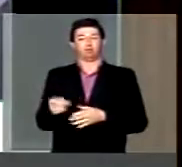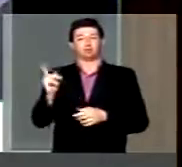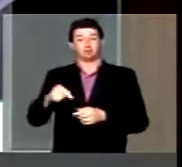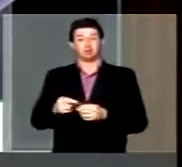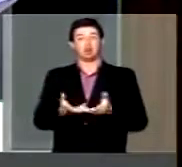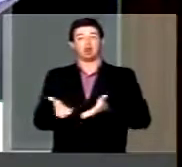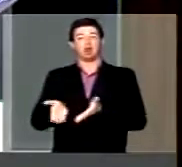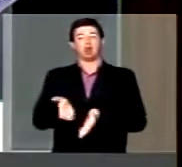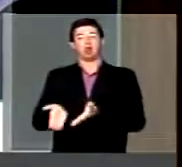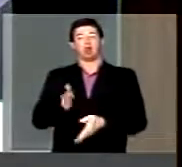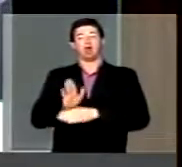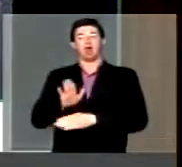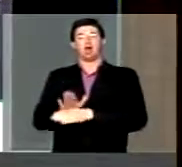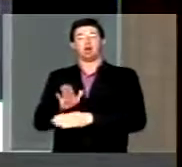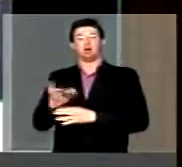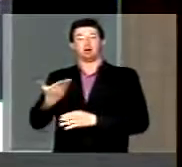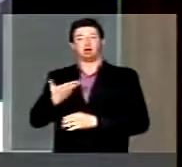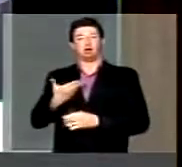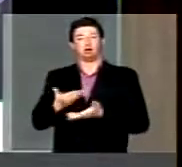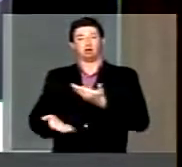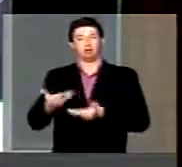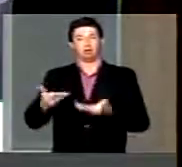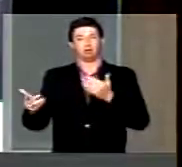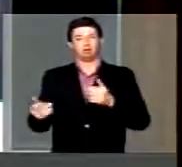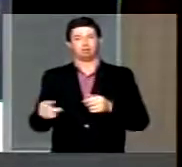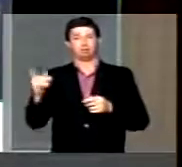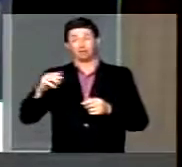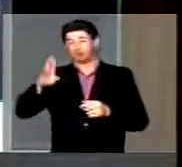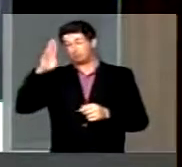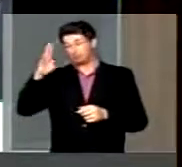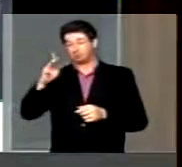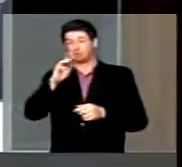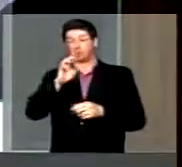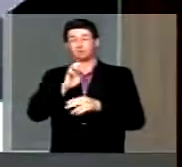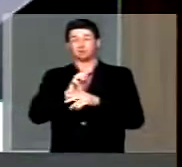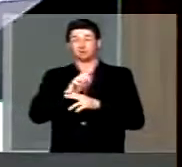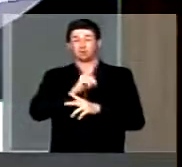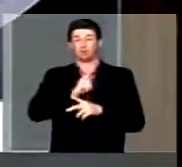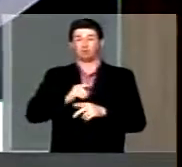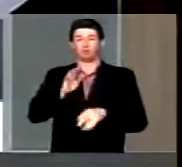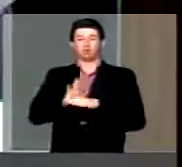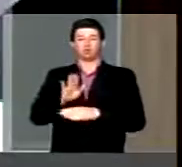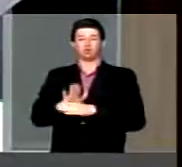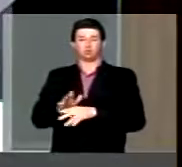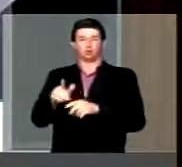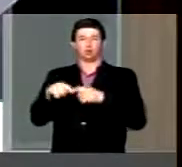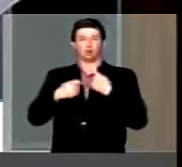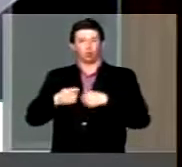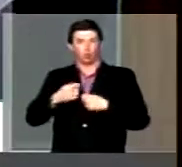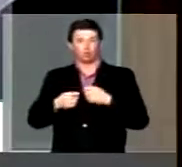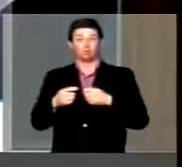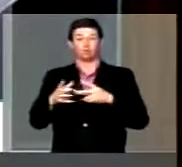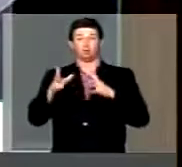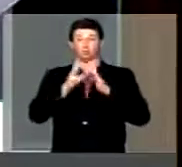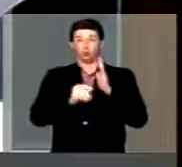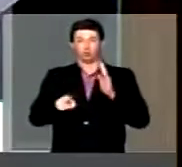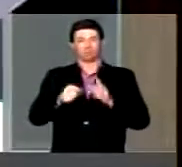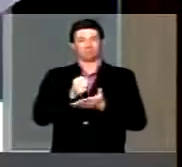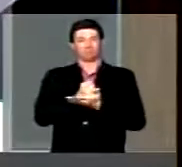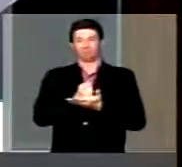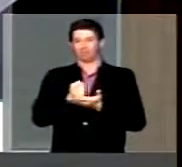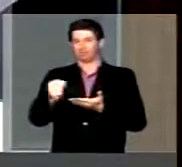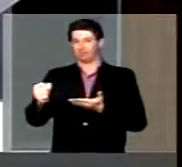pelo assistencialismo, a maior intervenção do Estado na economia. Esse modelo se